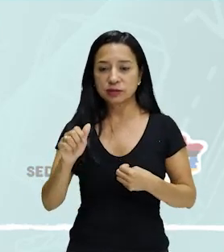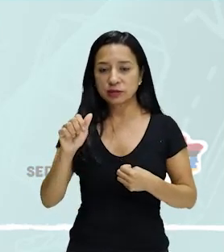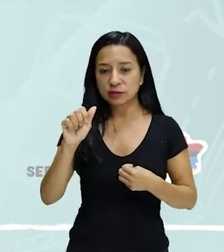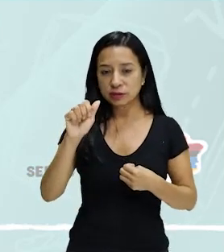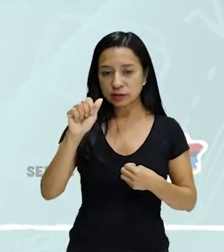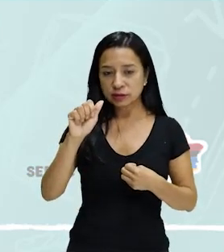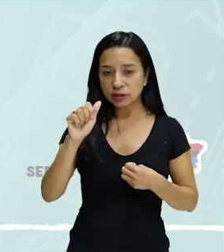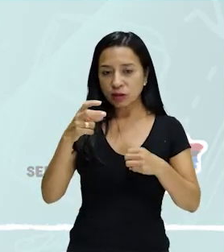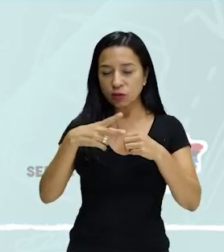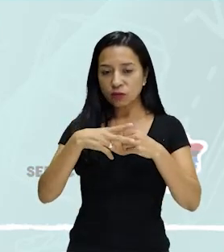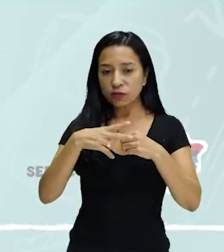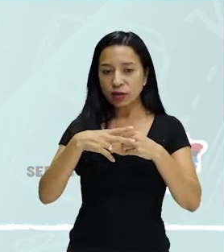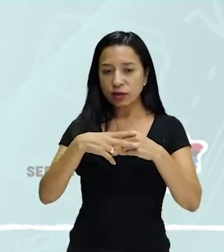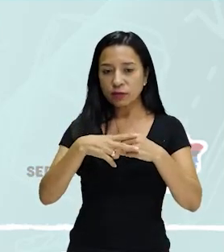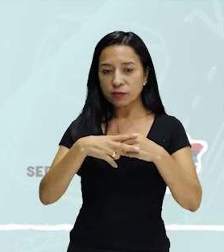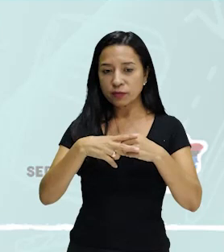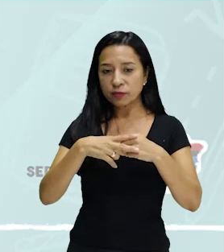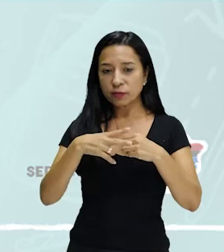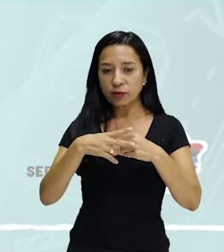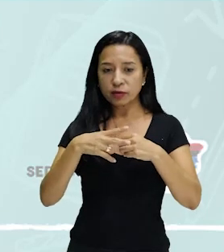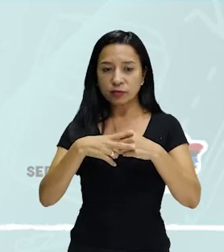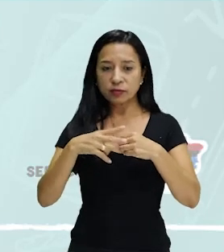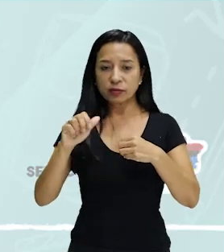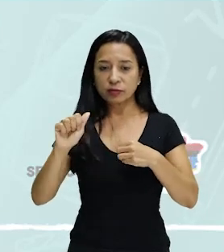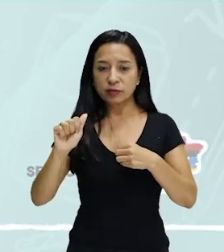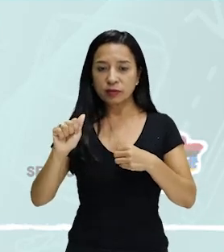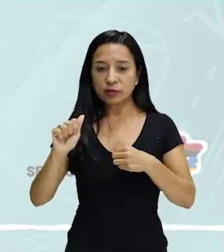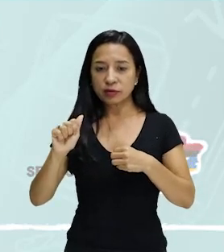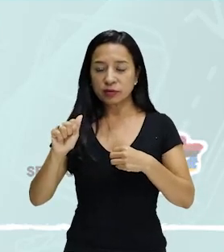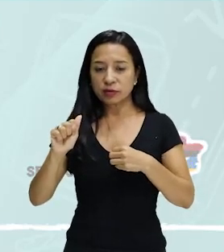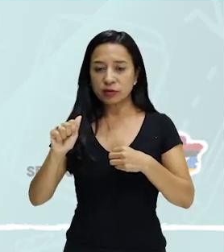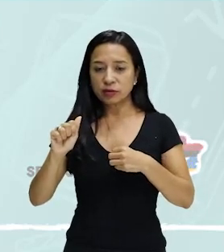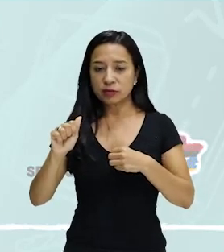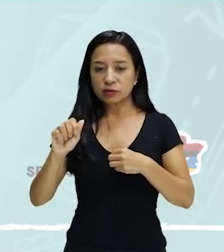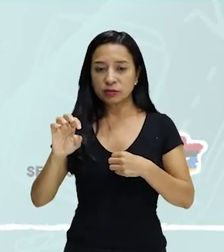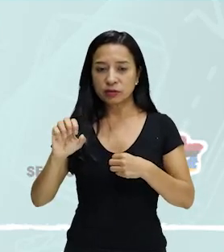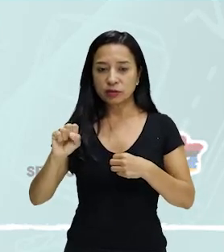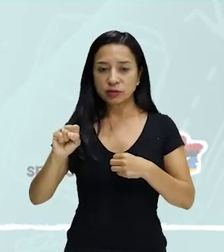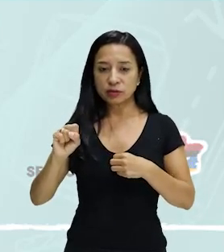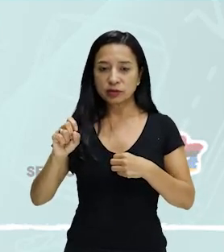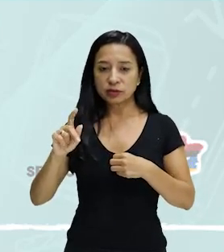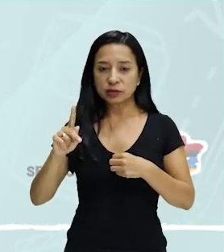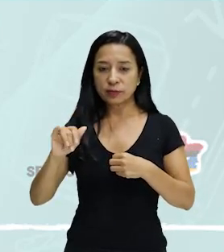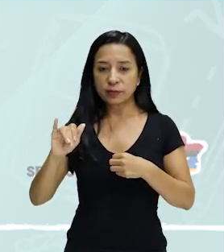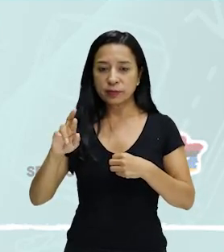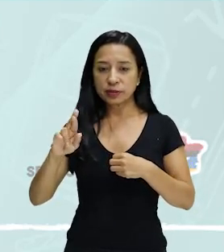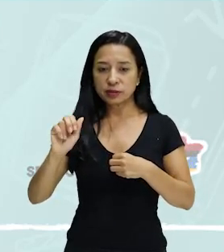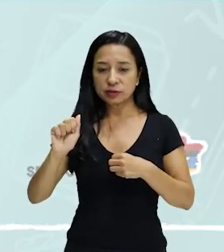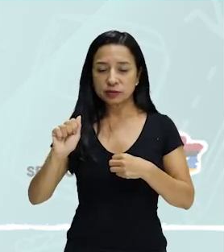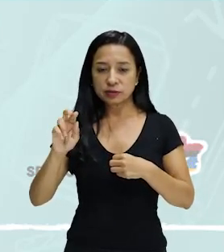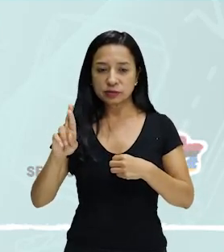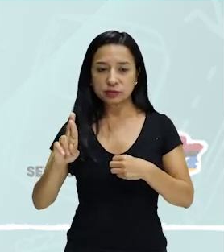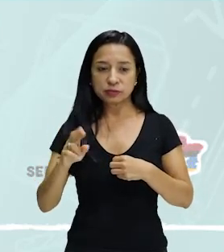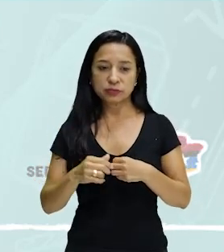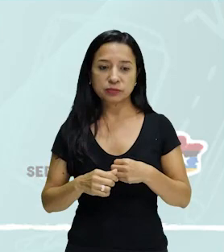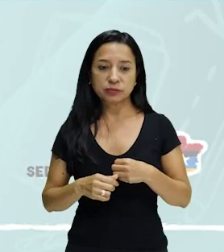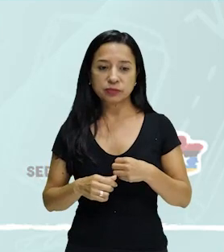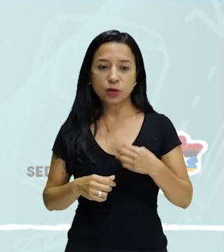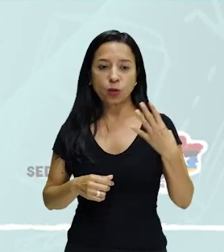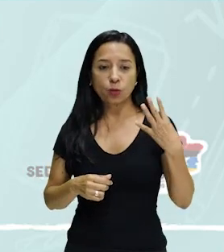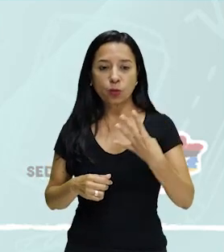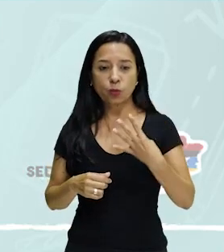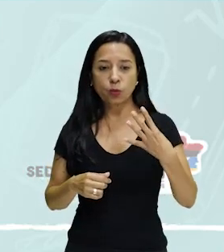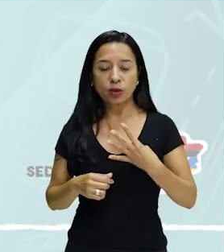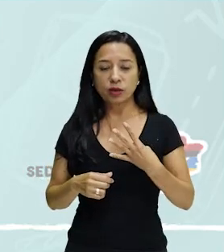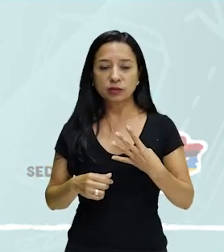destaque, embora fosse tão humilde. Número 4. Aspirando o perfume, ou seja, sorvendo,